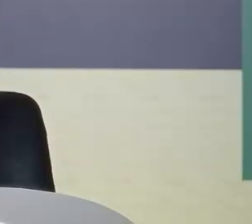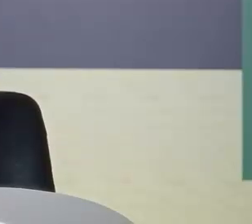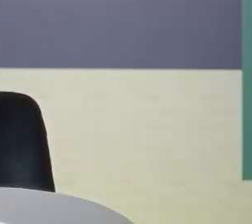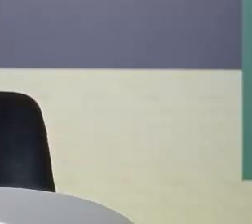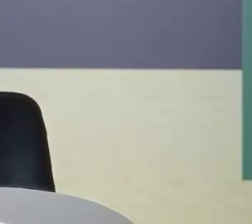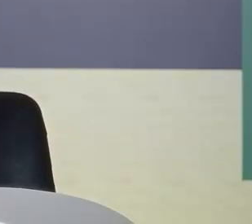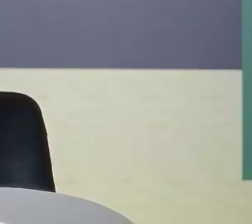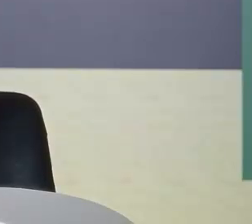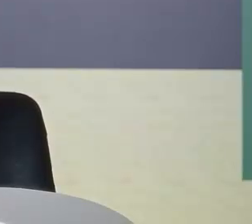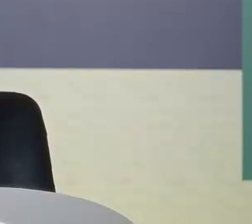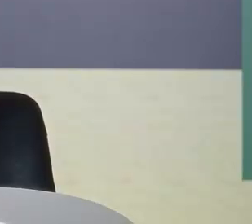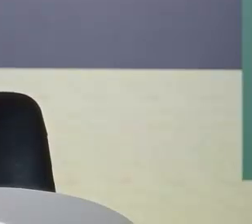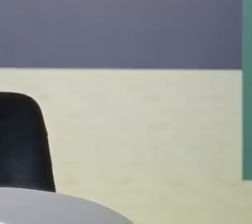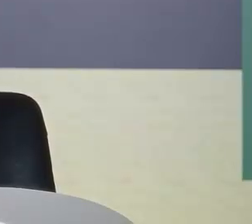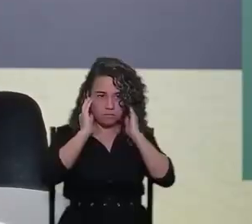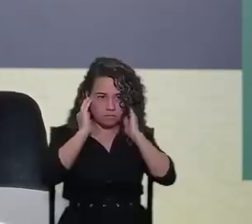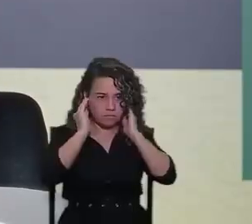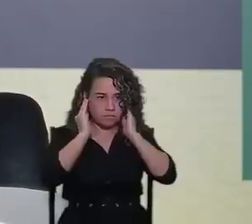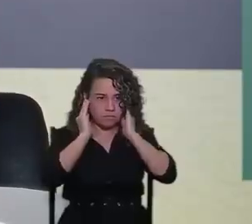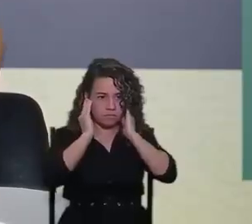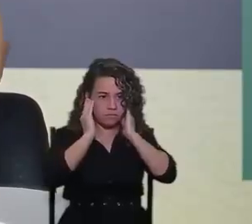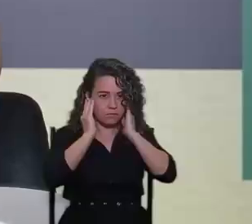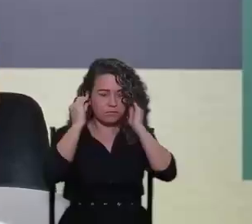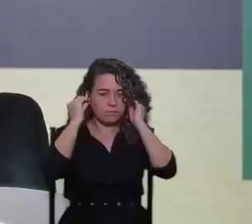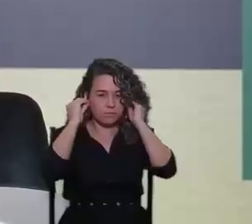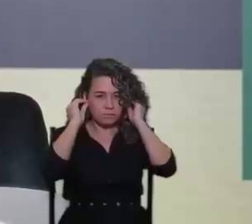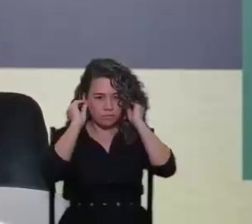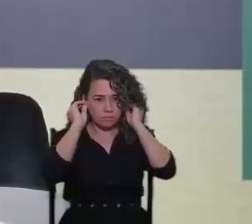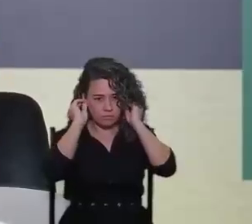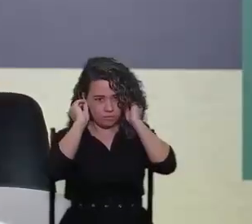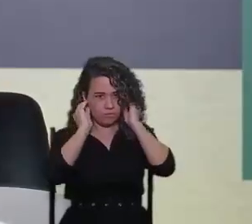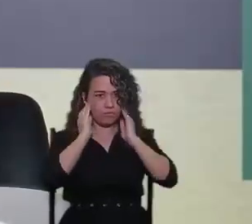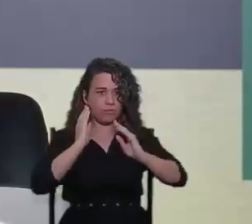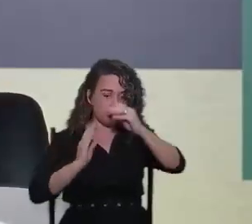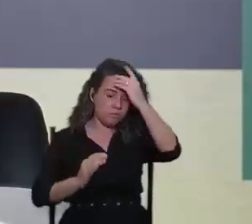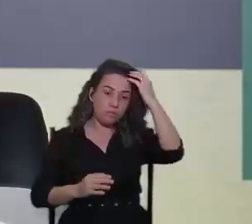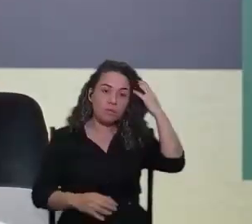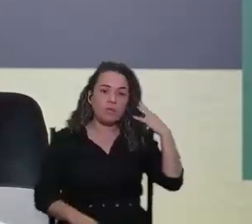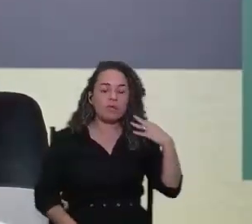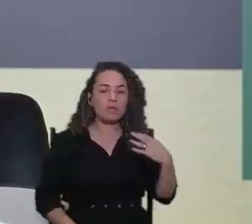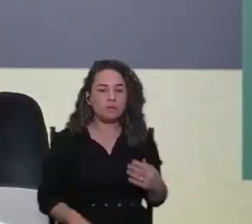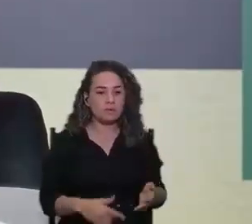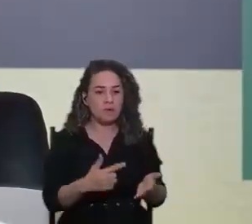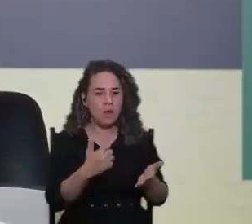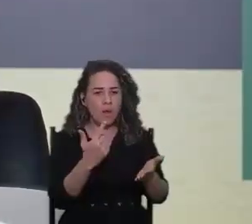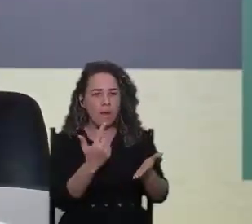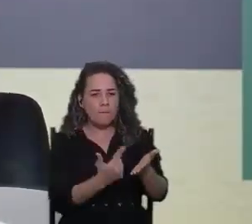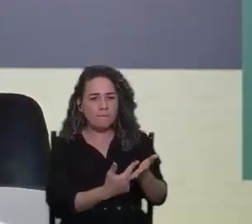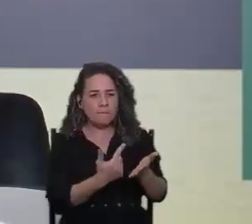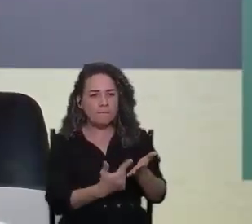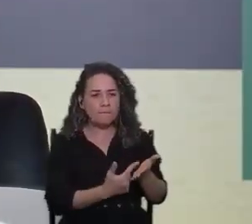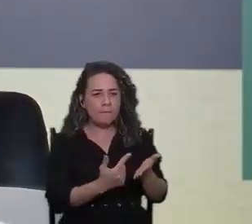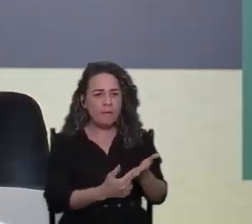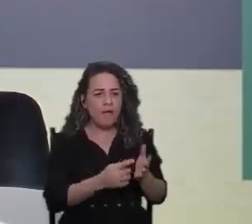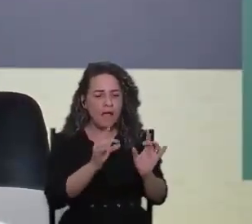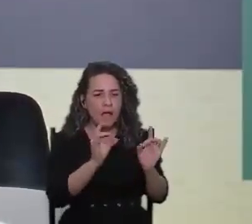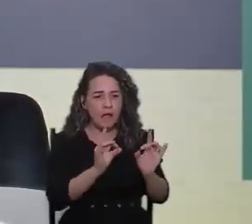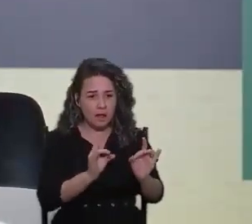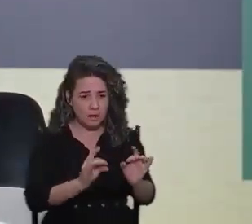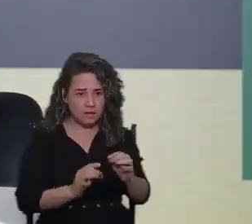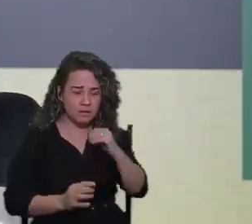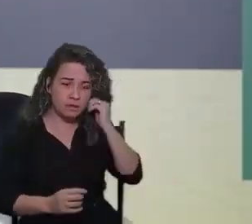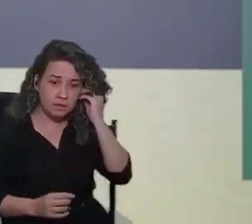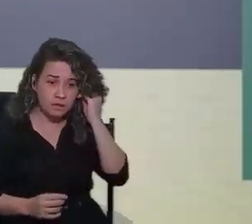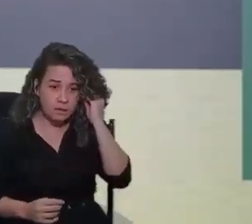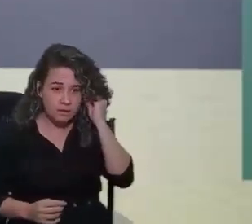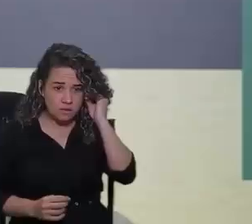fala de primeiro amor. Então, eu acho que é isso. Cada página de leitura, quando a gente é criança, quando a gente é